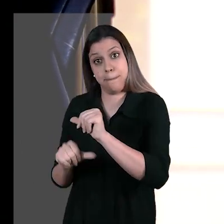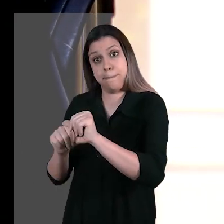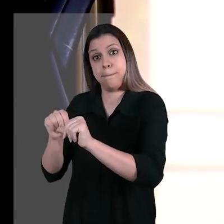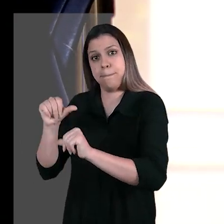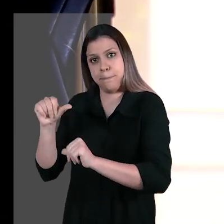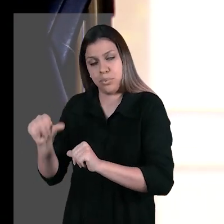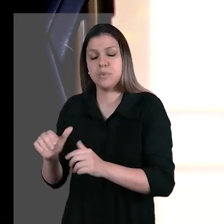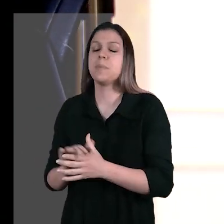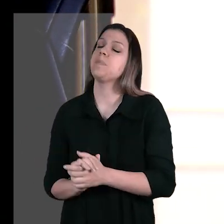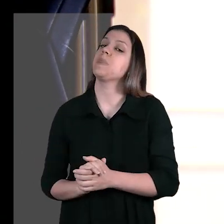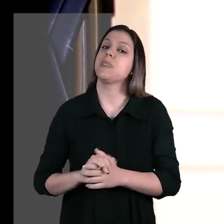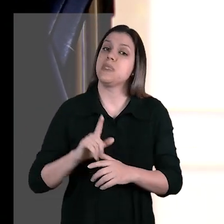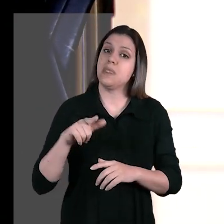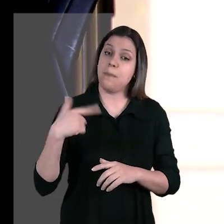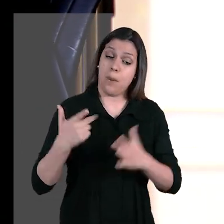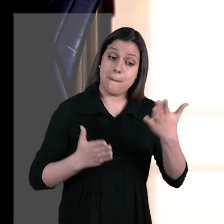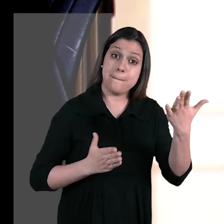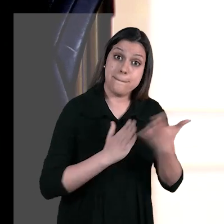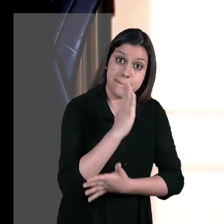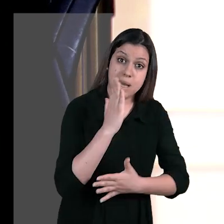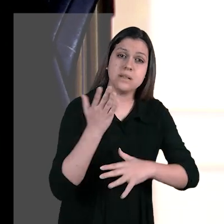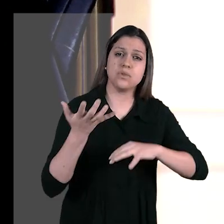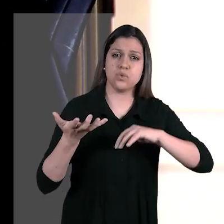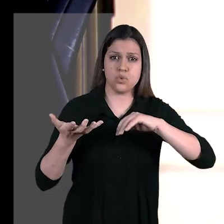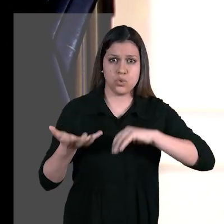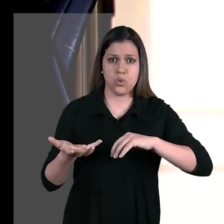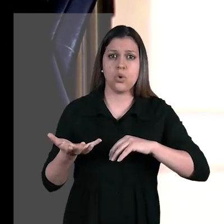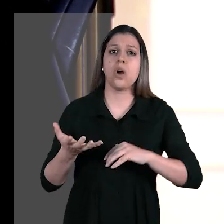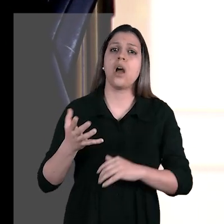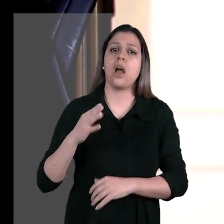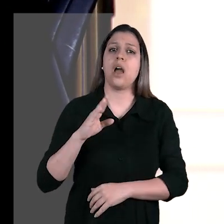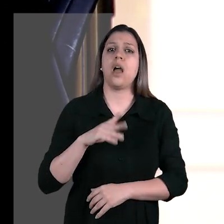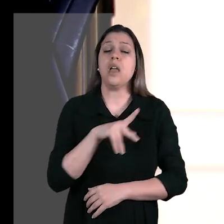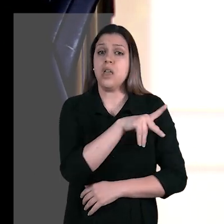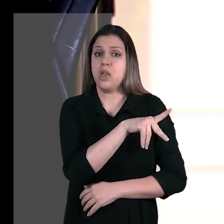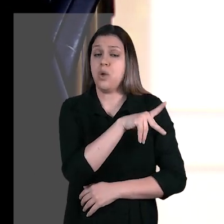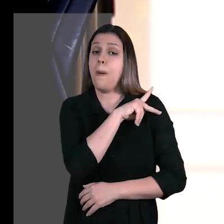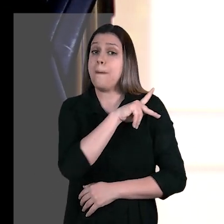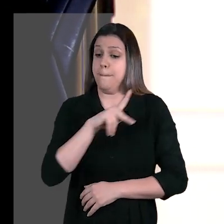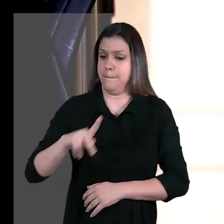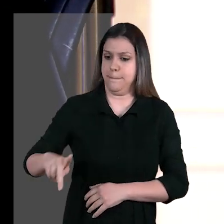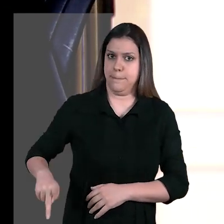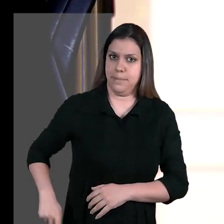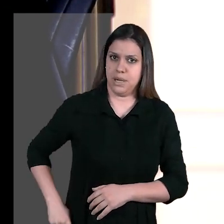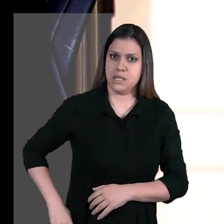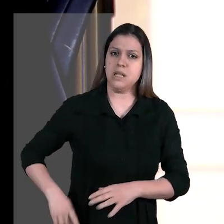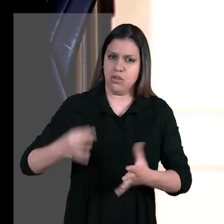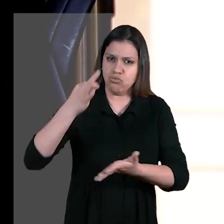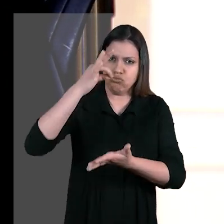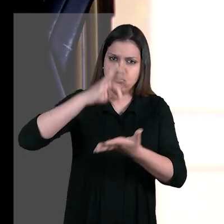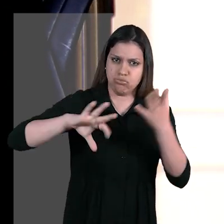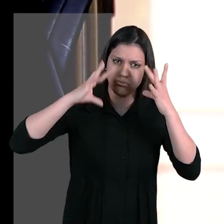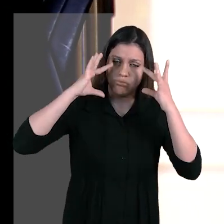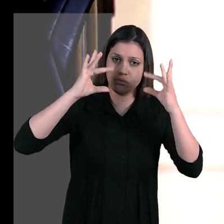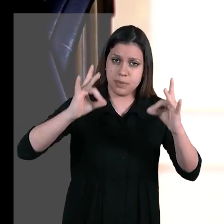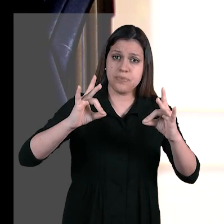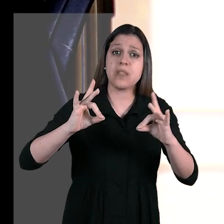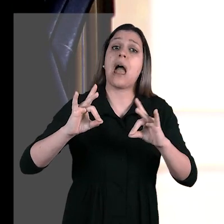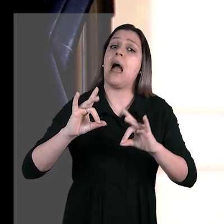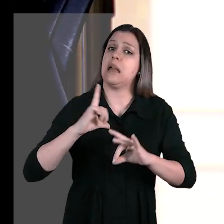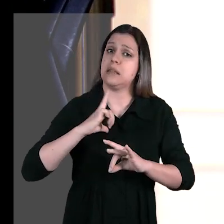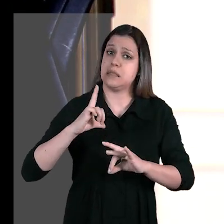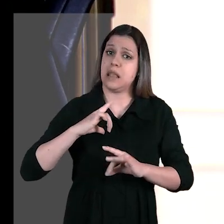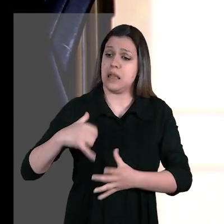da aprovação, pelo Congresso e sanção do presidente da República, sim, vai ter uma idade mínima